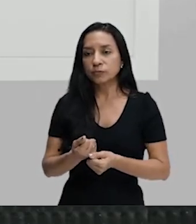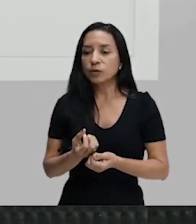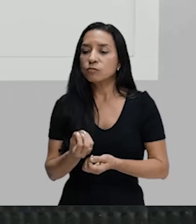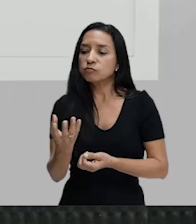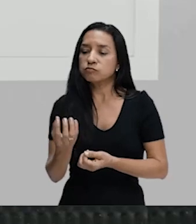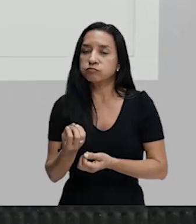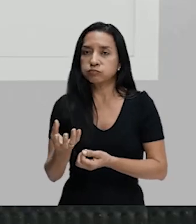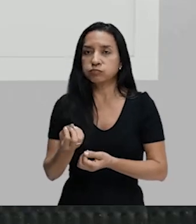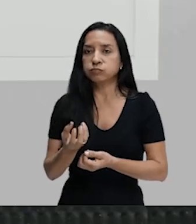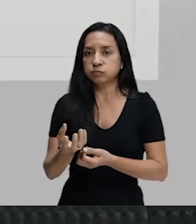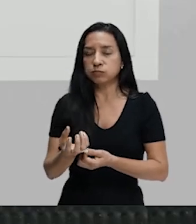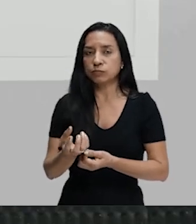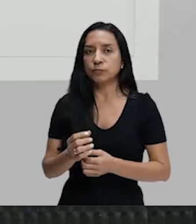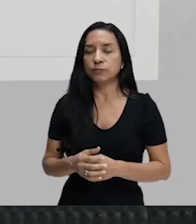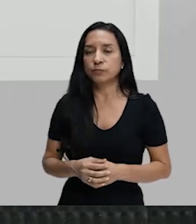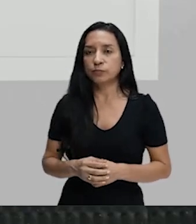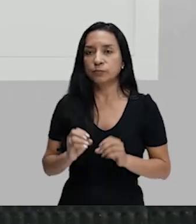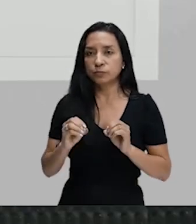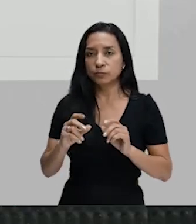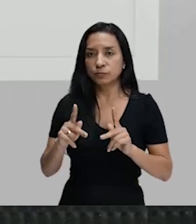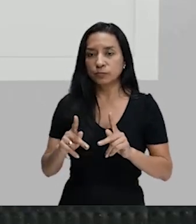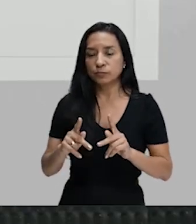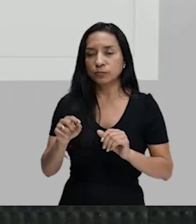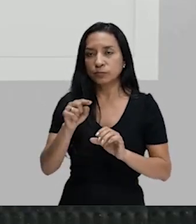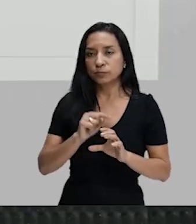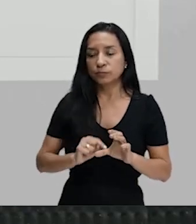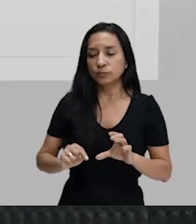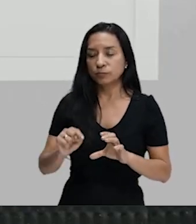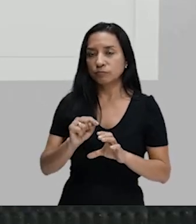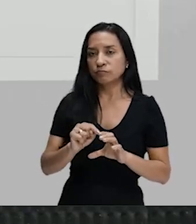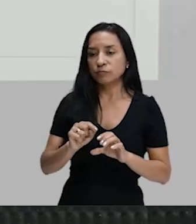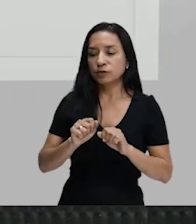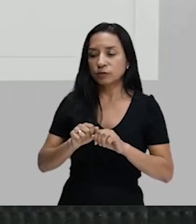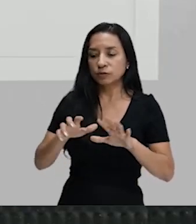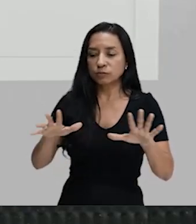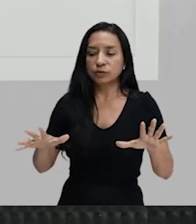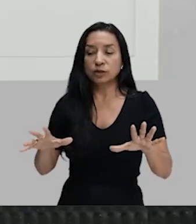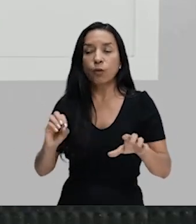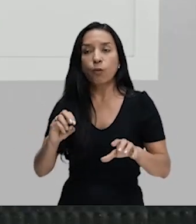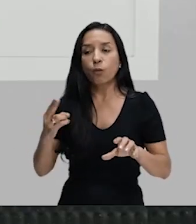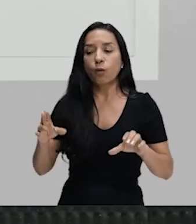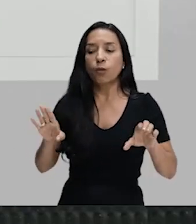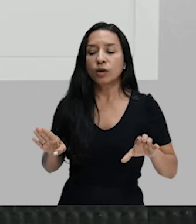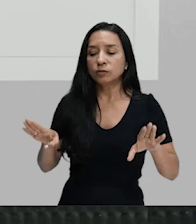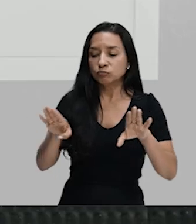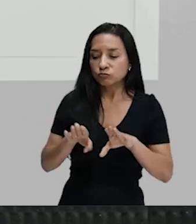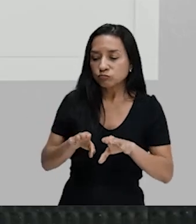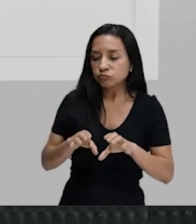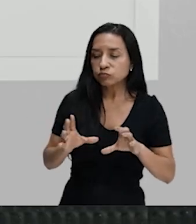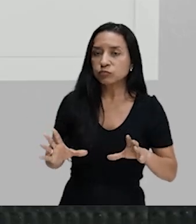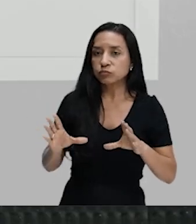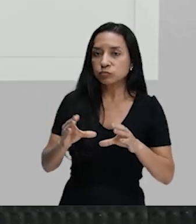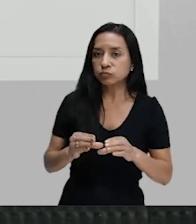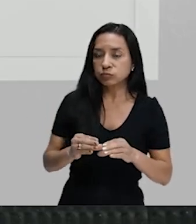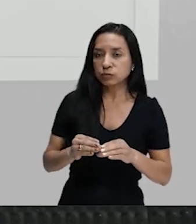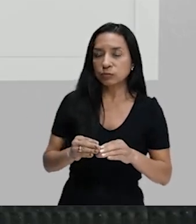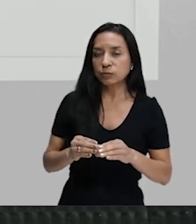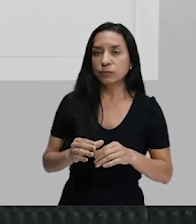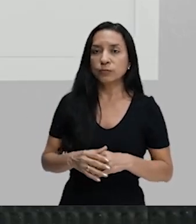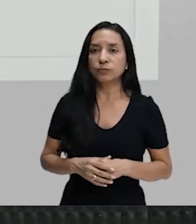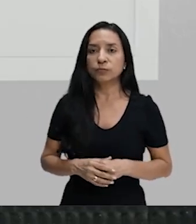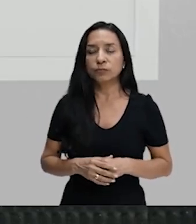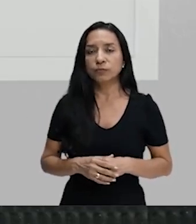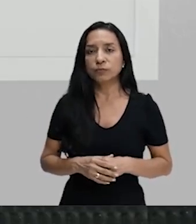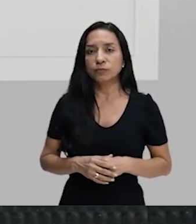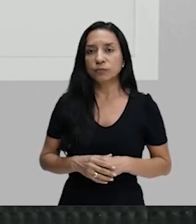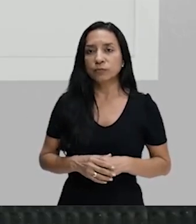joga para o trabalho, né? Ok? Seja a expansão ou seja a compressão desse gás. Tá certo? Então, na